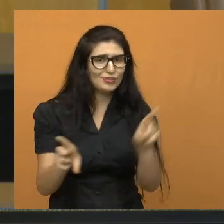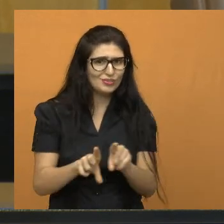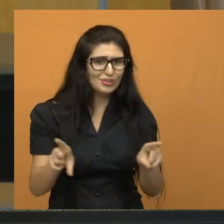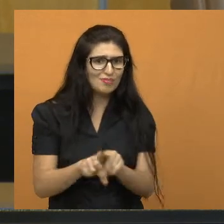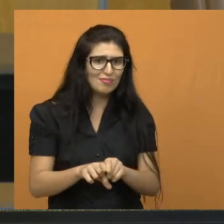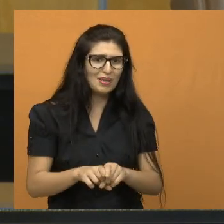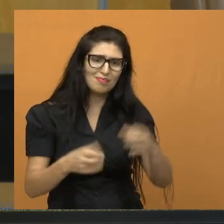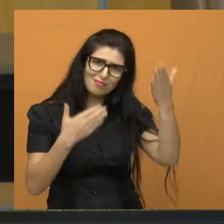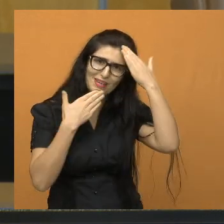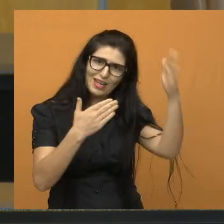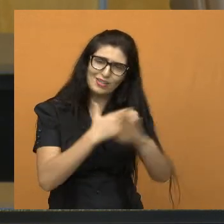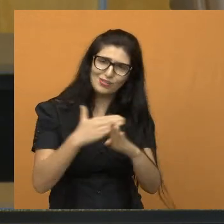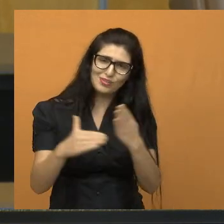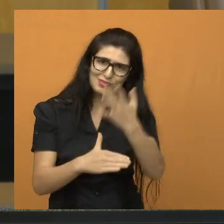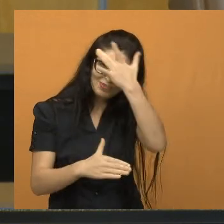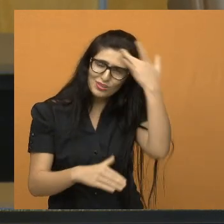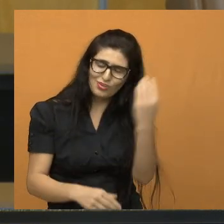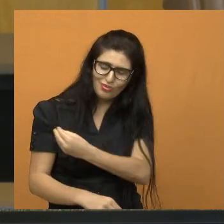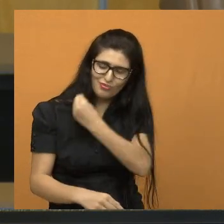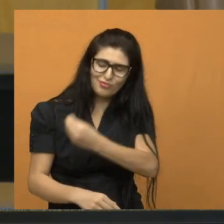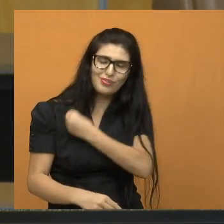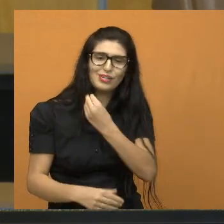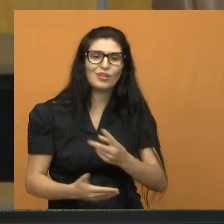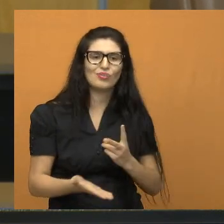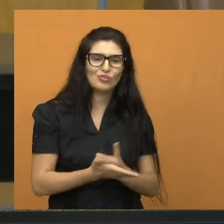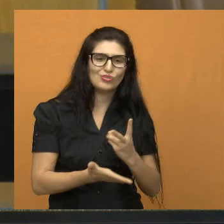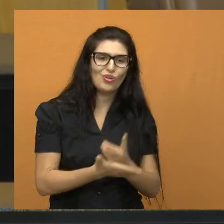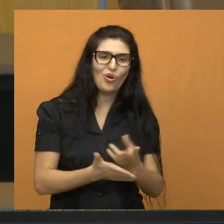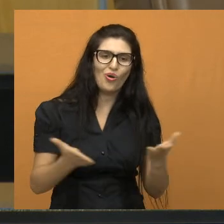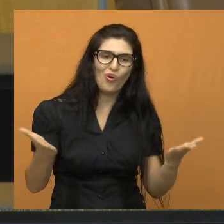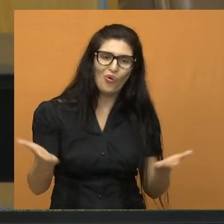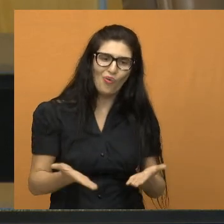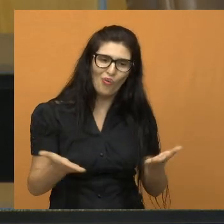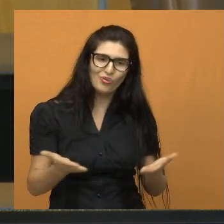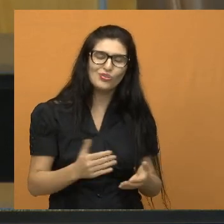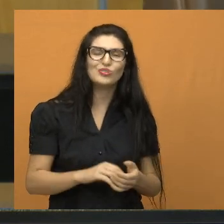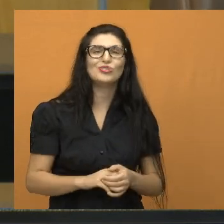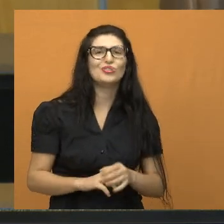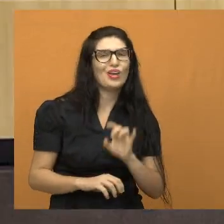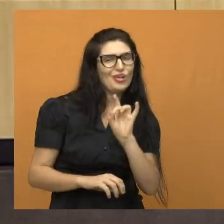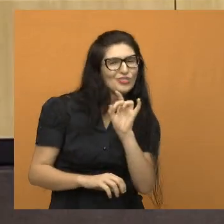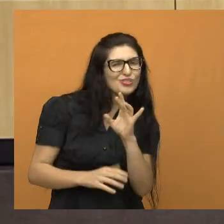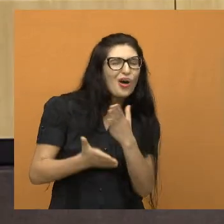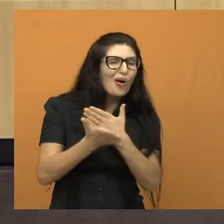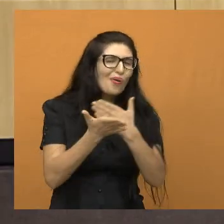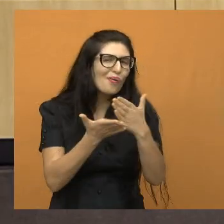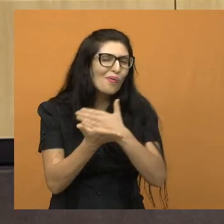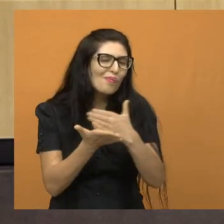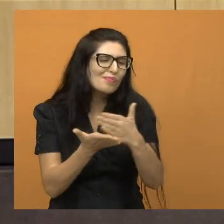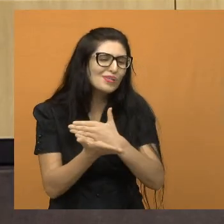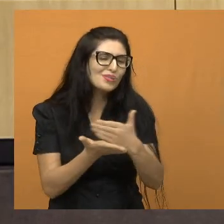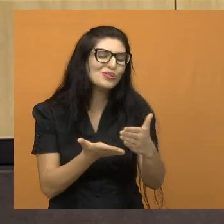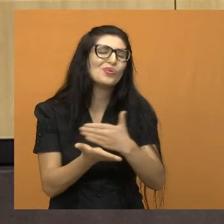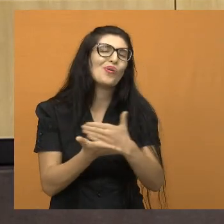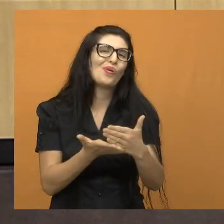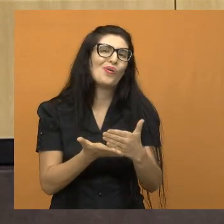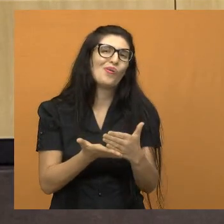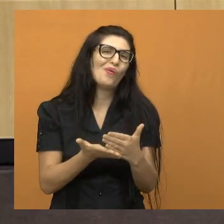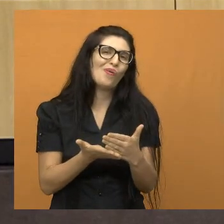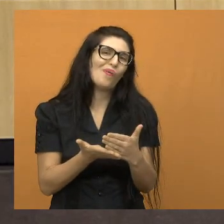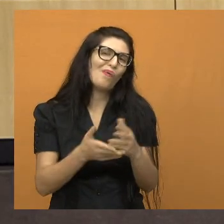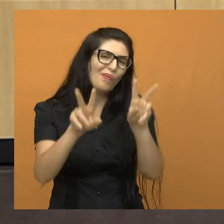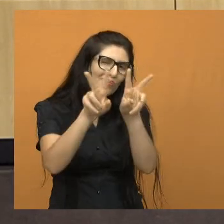todos, que a gente possa dar continuidade, porque hoje foi apenas uma provocação, né, Luiz? Uma breve provocação que